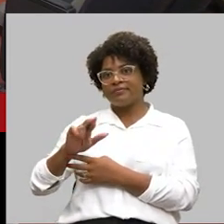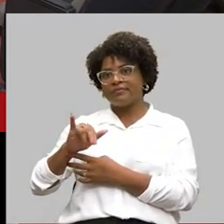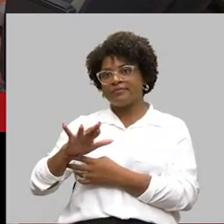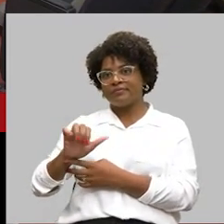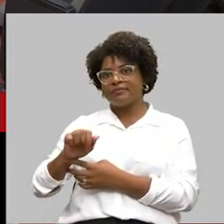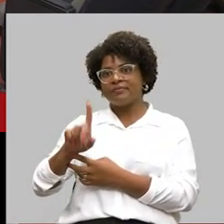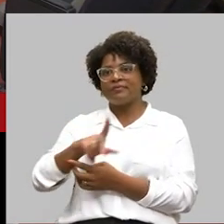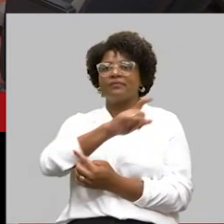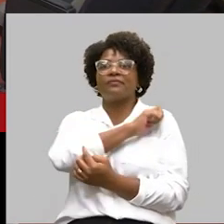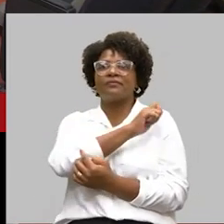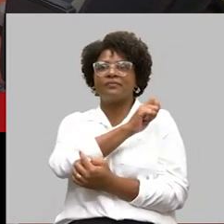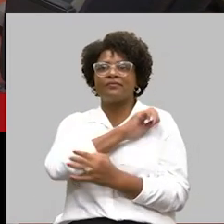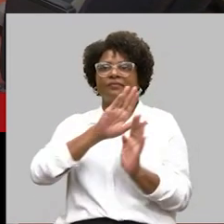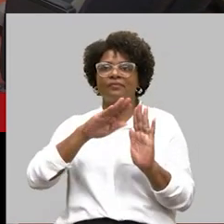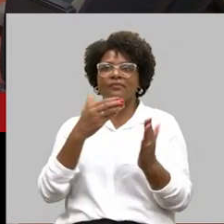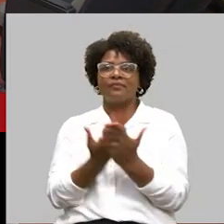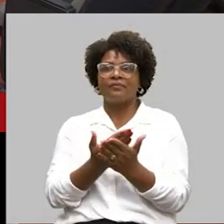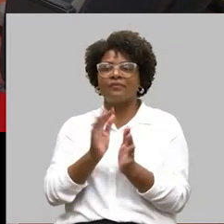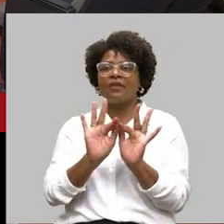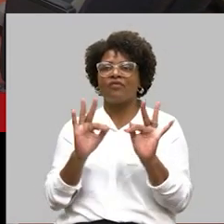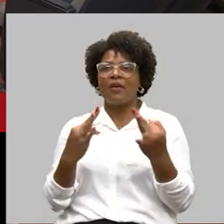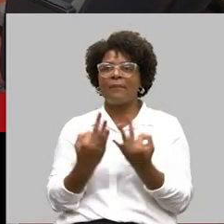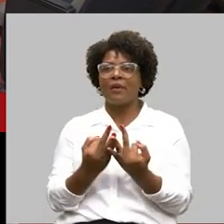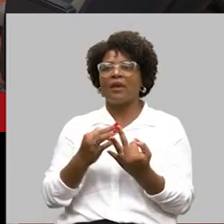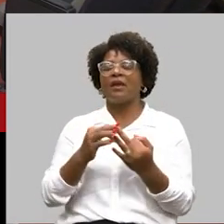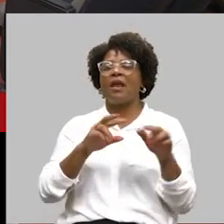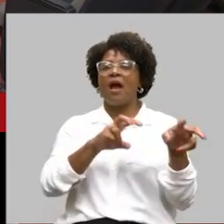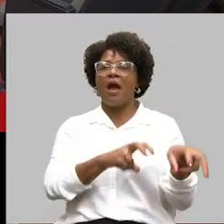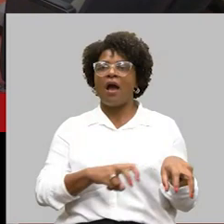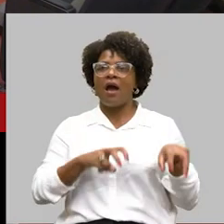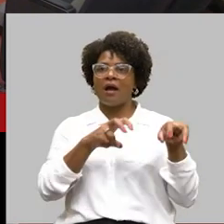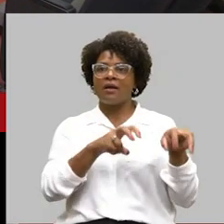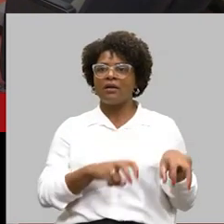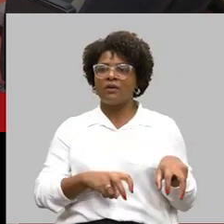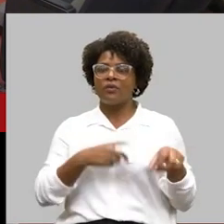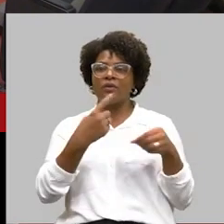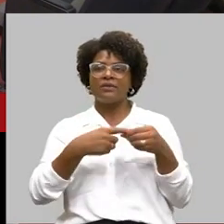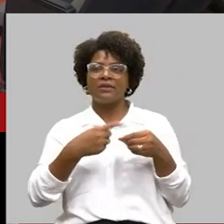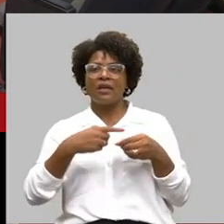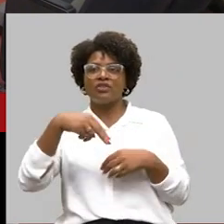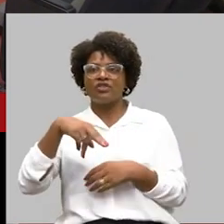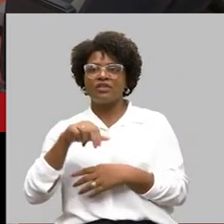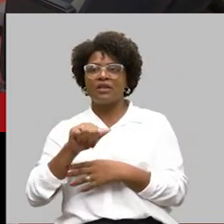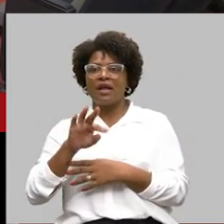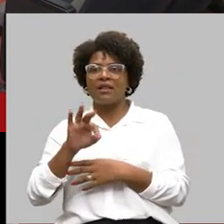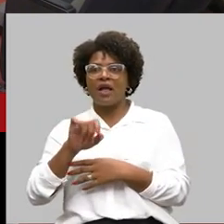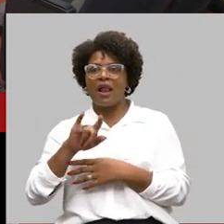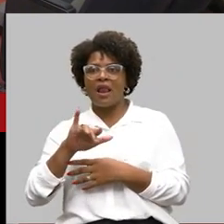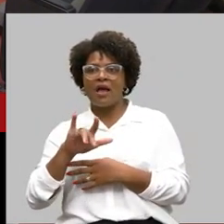natalândia lá de natalândia efan bom dia